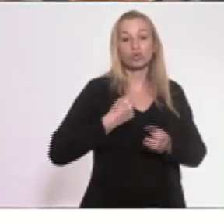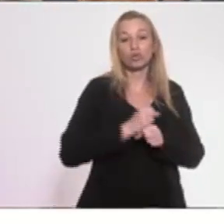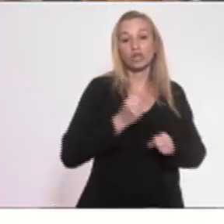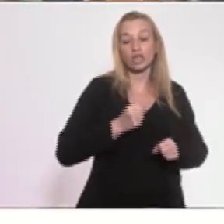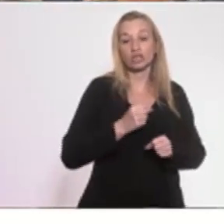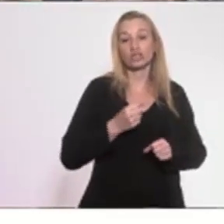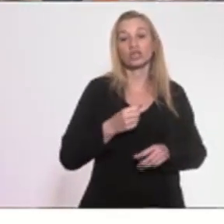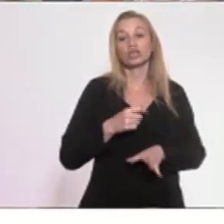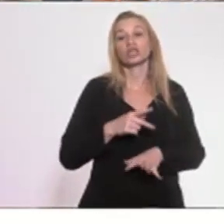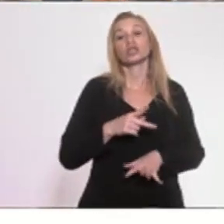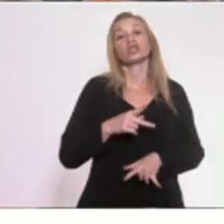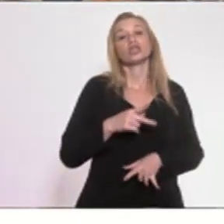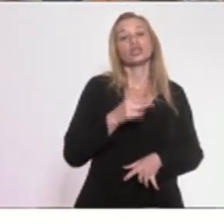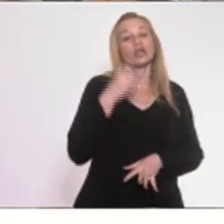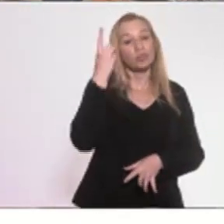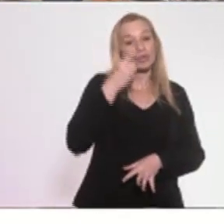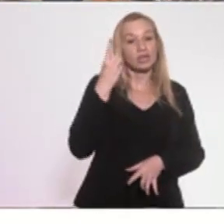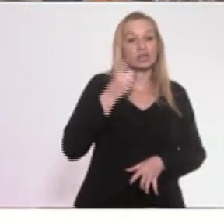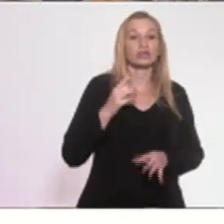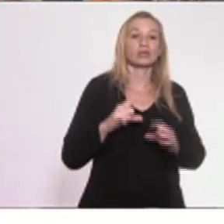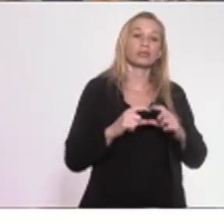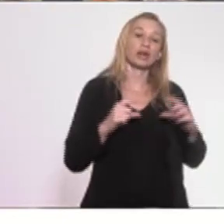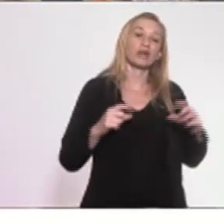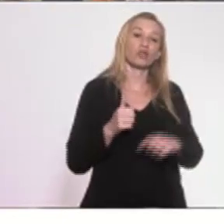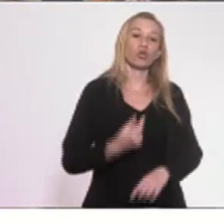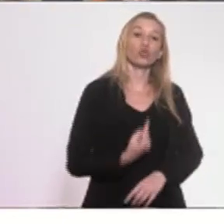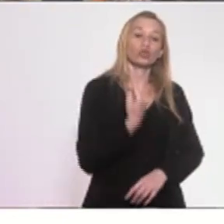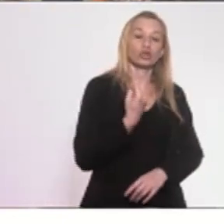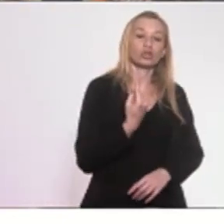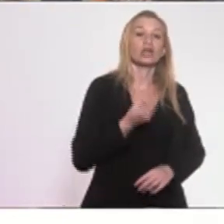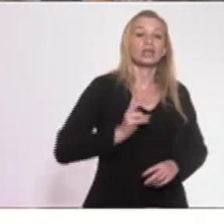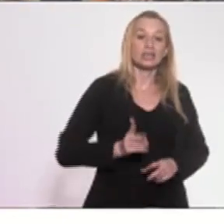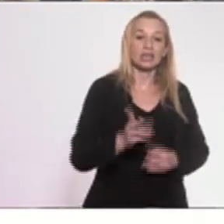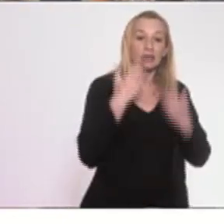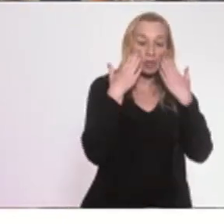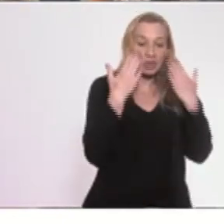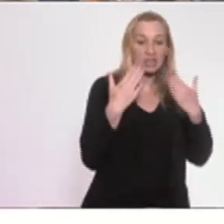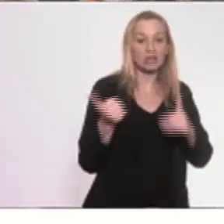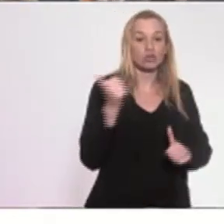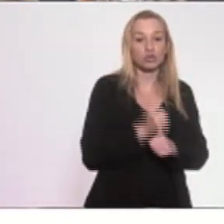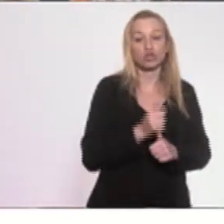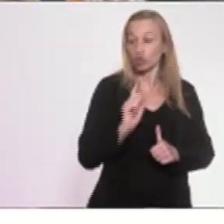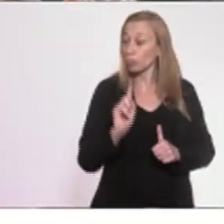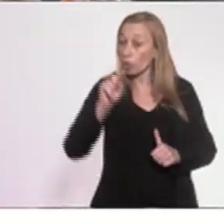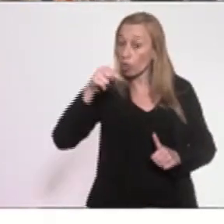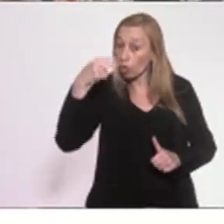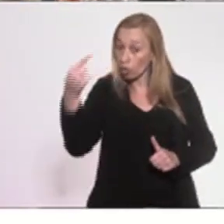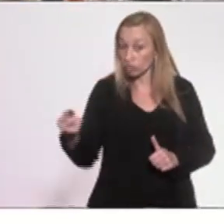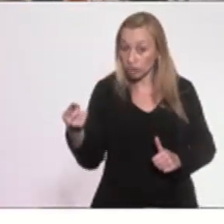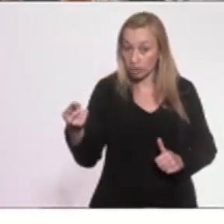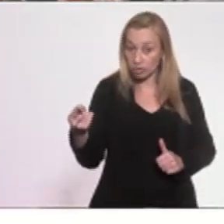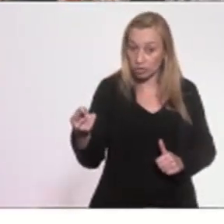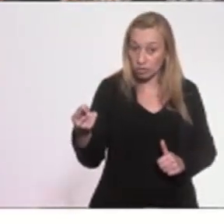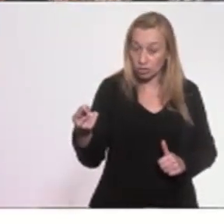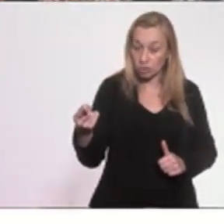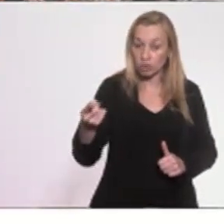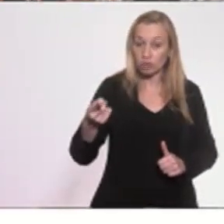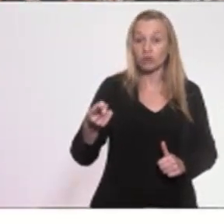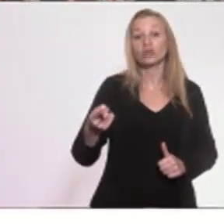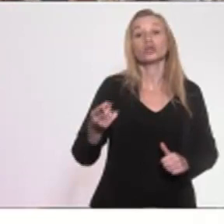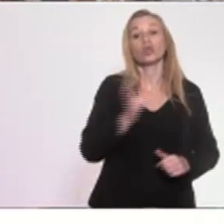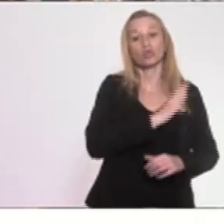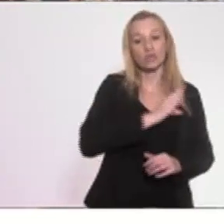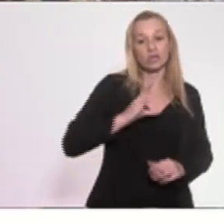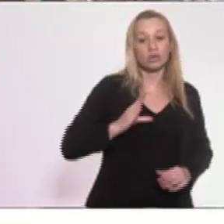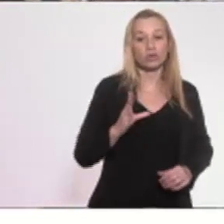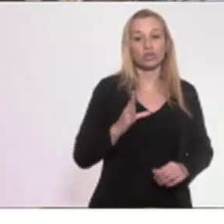dos seus membros. Sim. Parágrafo único. Sempre que apresentado substitutivo por outra... ou por outras